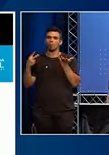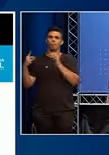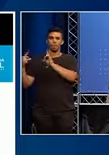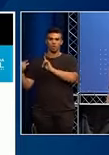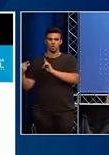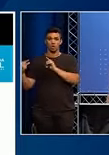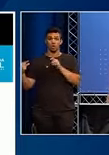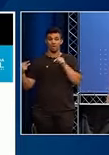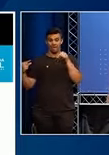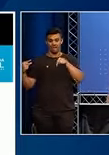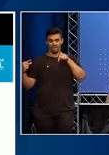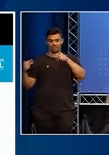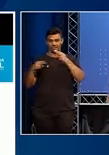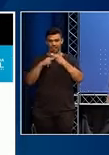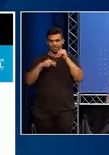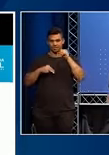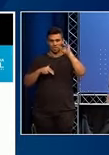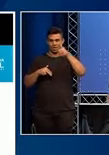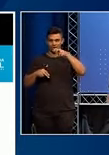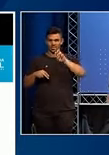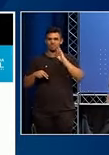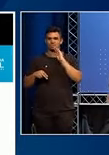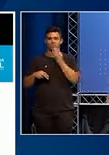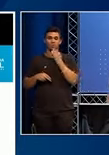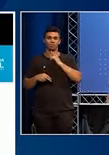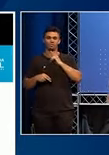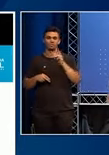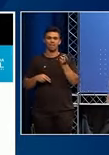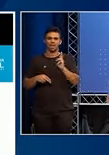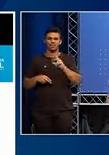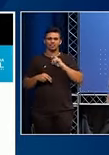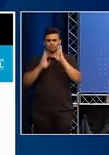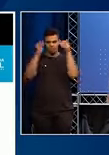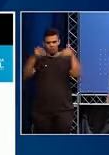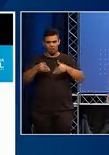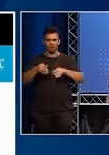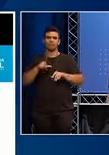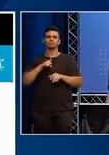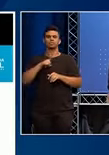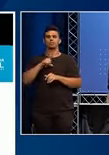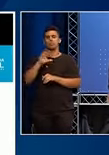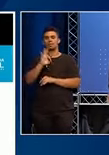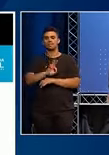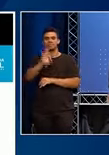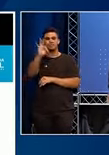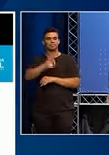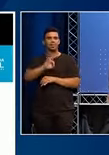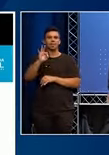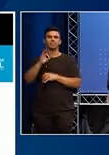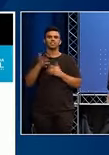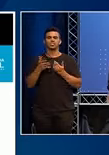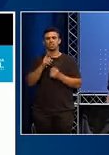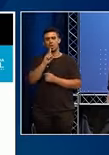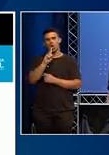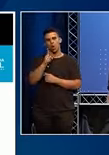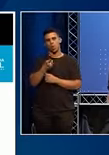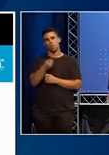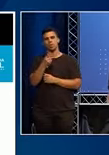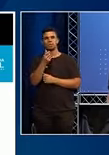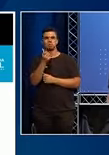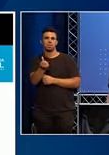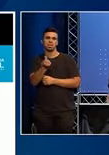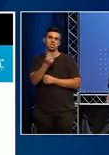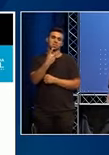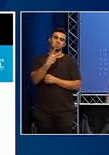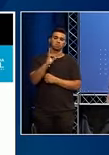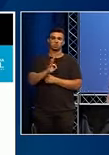com 15 bilhões de reais, o único banco grande focado, e uma taxa que é 1,5%, 2% no